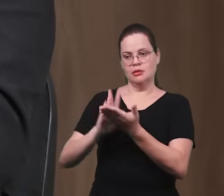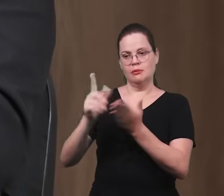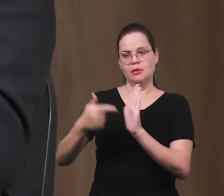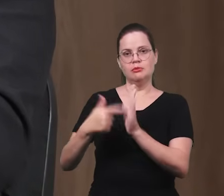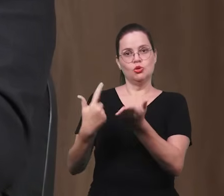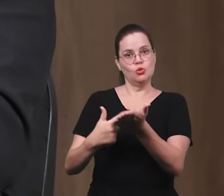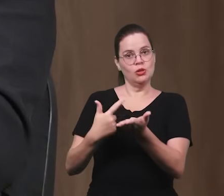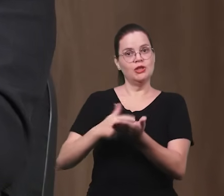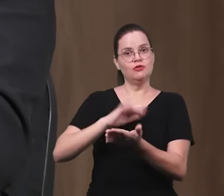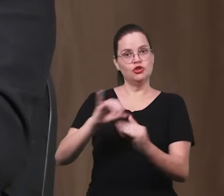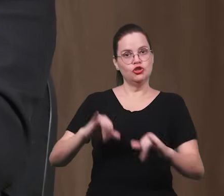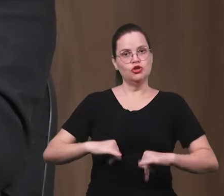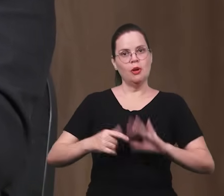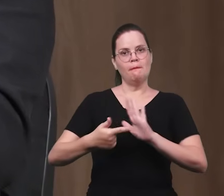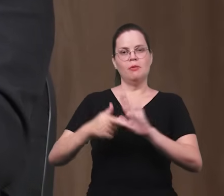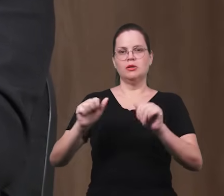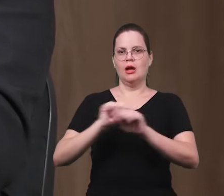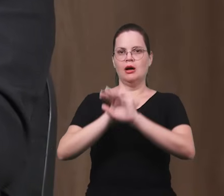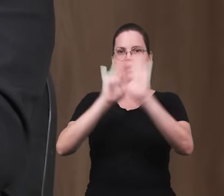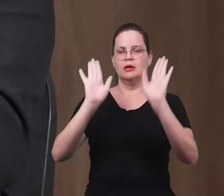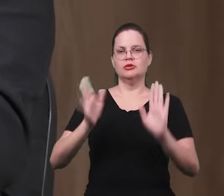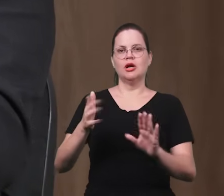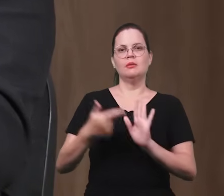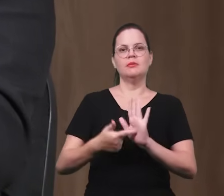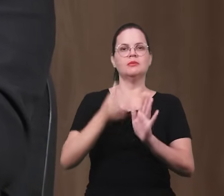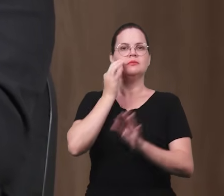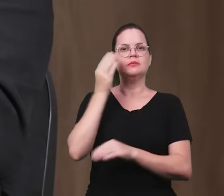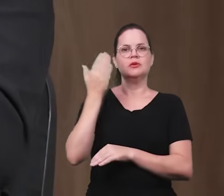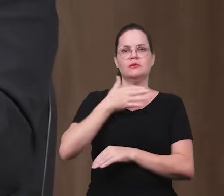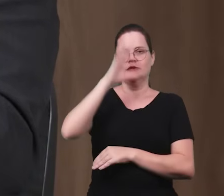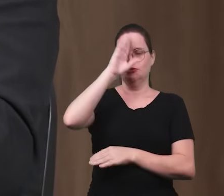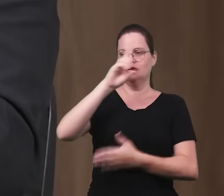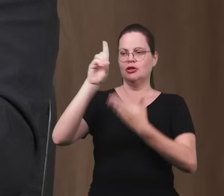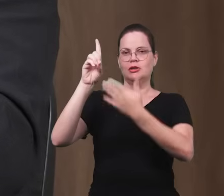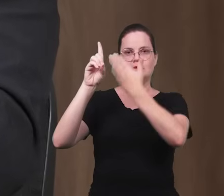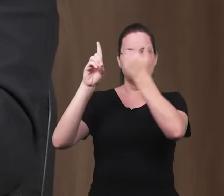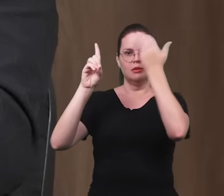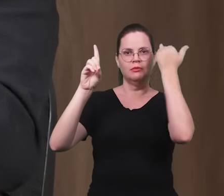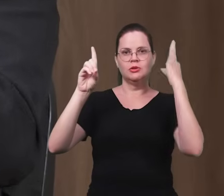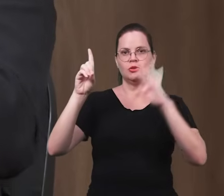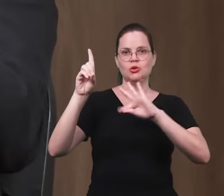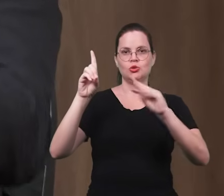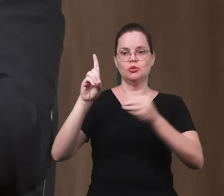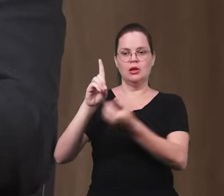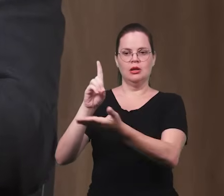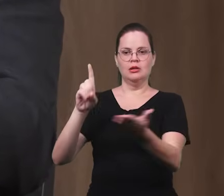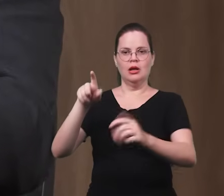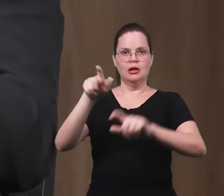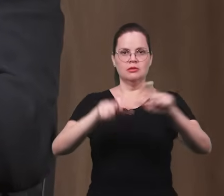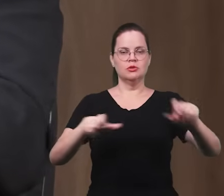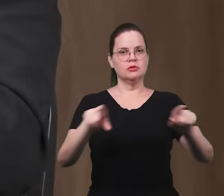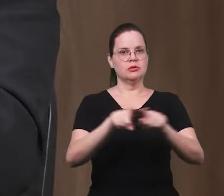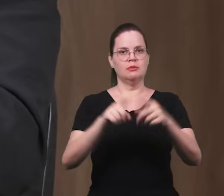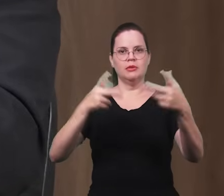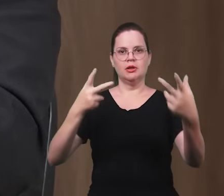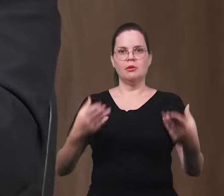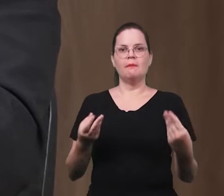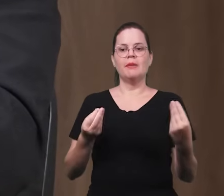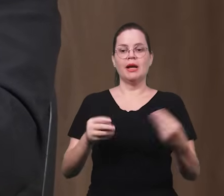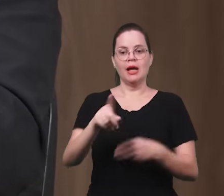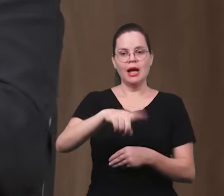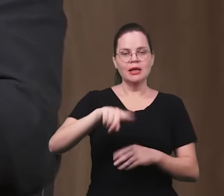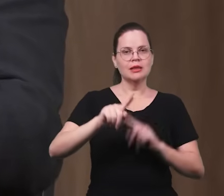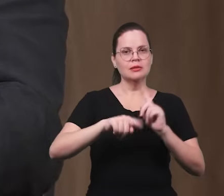Deus nosso Deus é soberano, e ele é pura sabedoria, e ele dá essa sabedoria ao homem, dá para que o